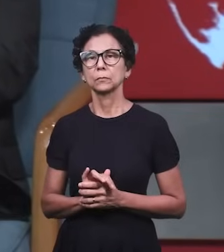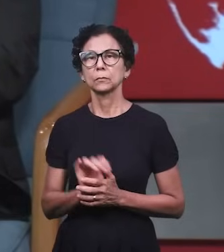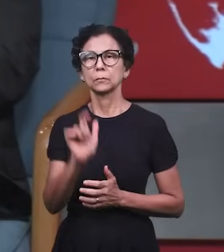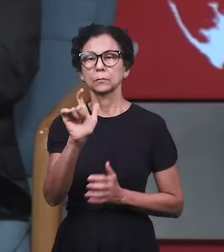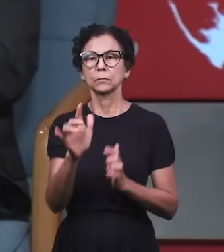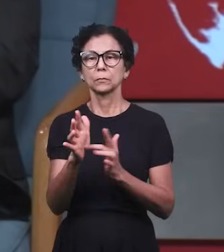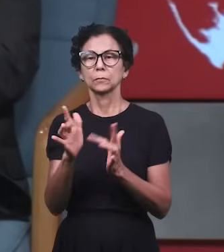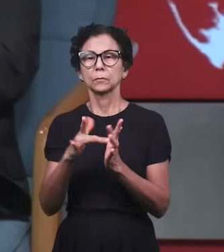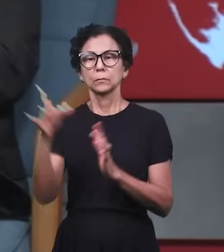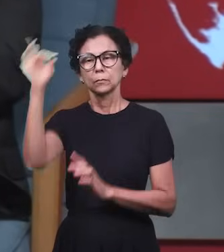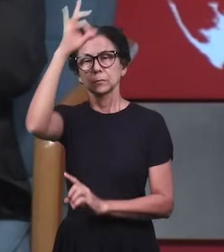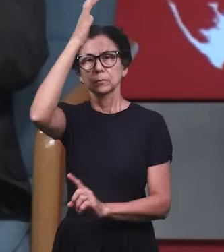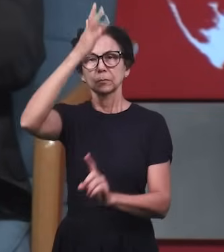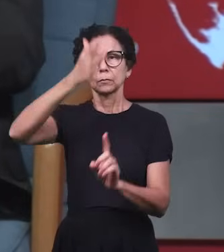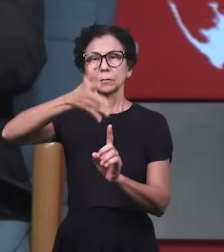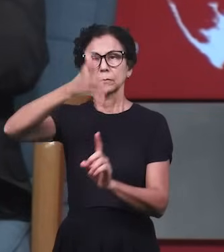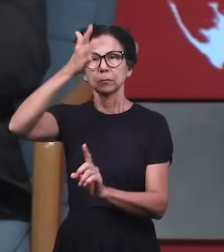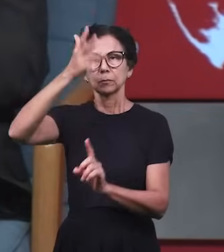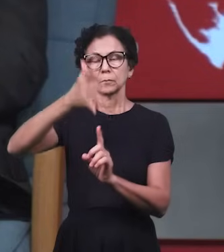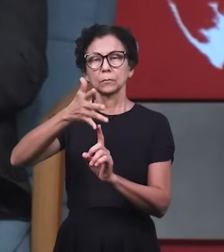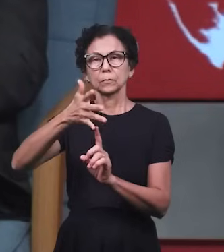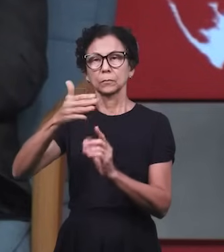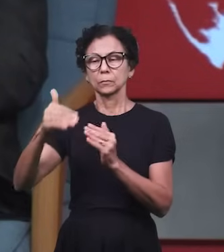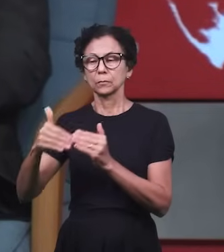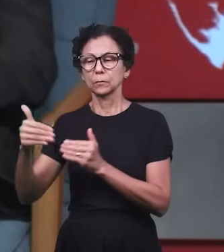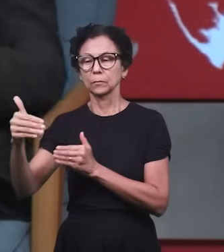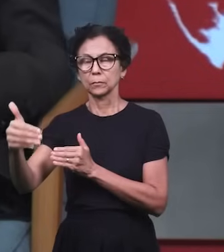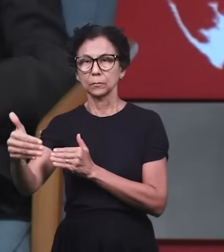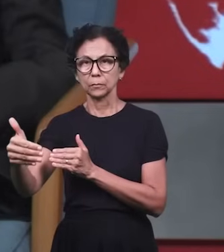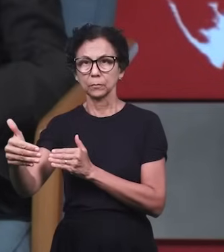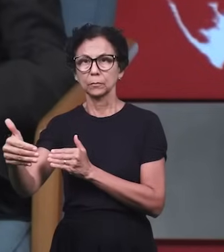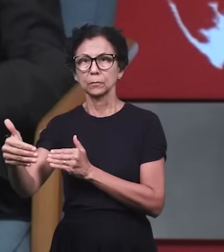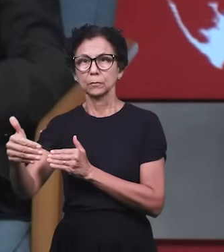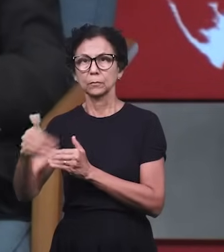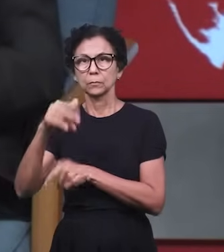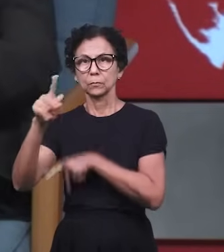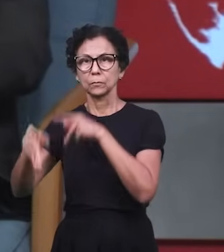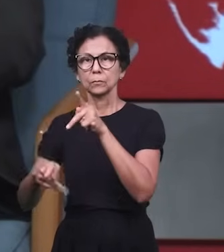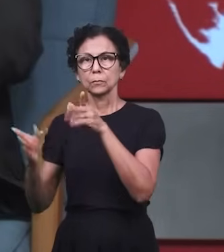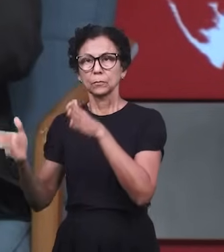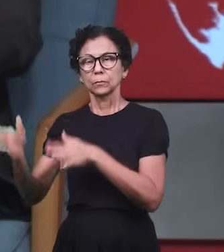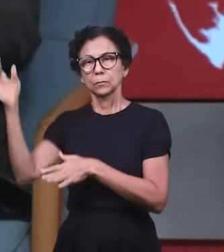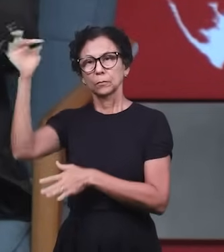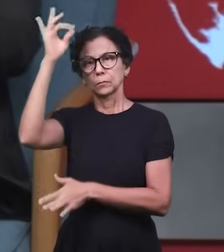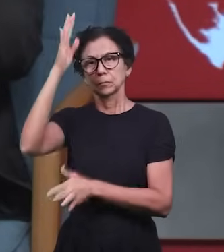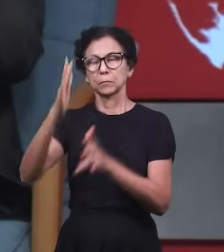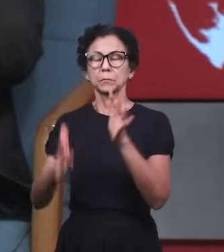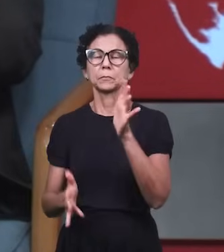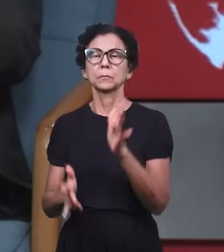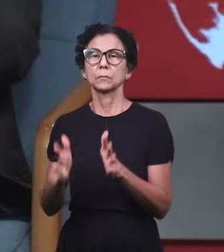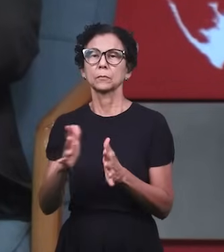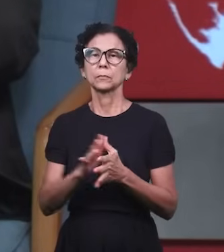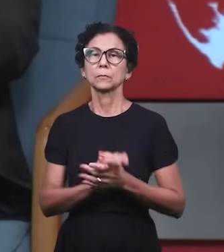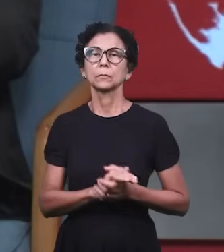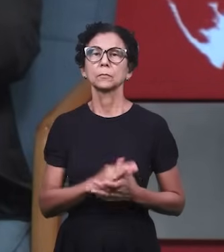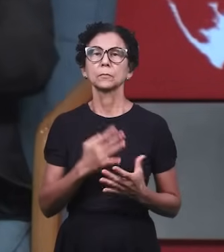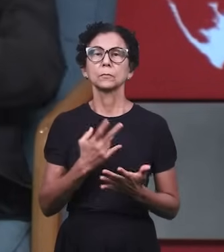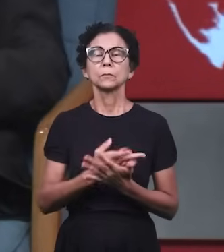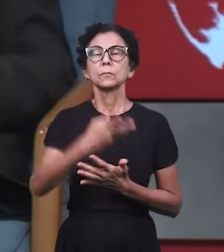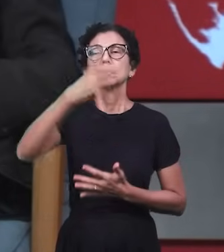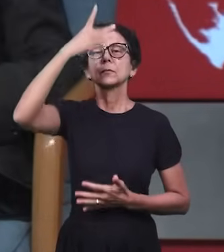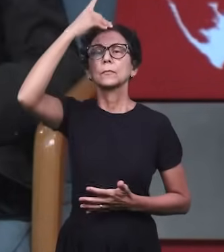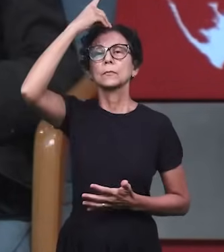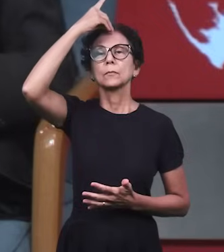toda a igreja, que é o Pentecostes. A partir dali é o início da igreja. Então, os dons espirituais que acontecem